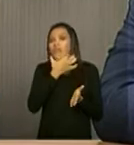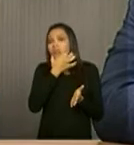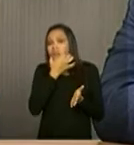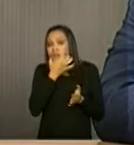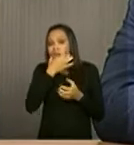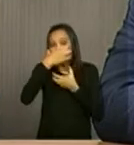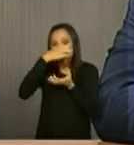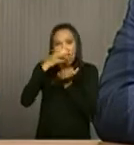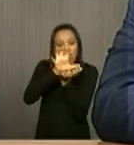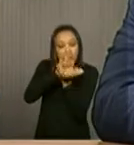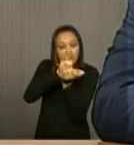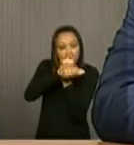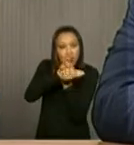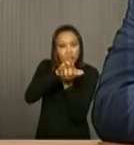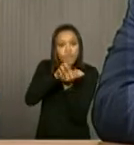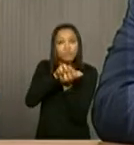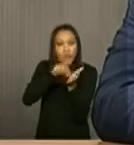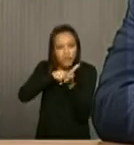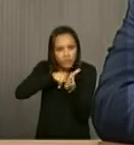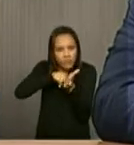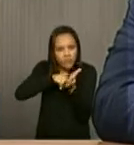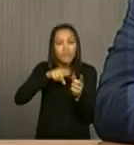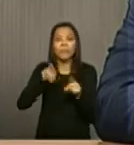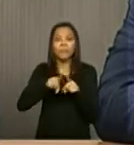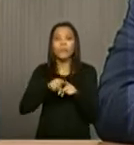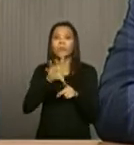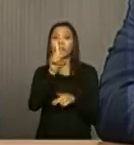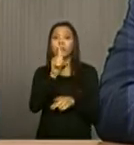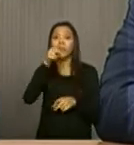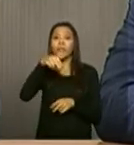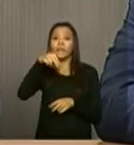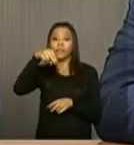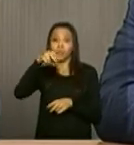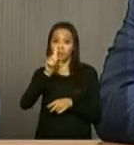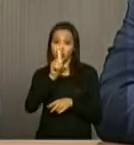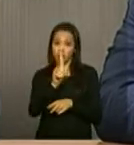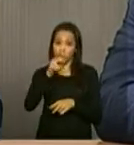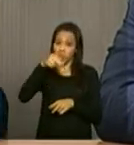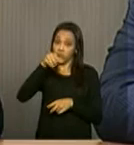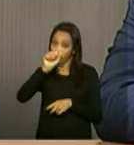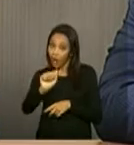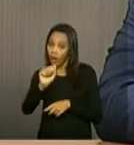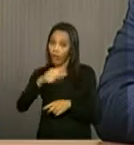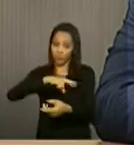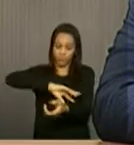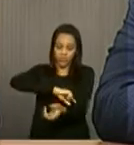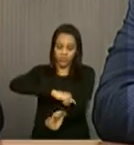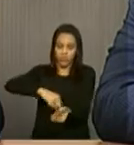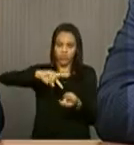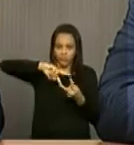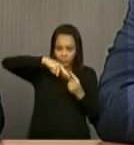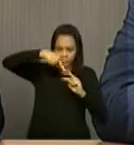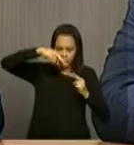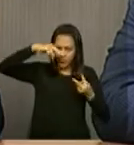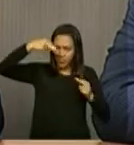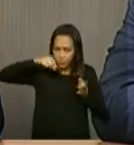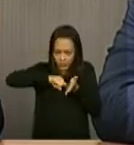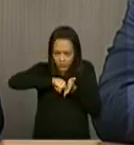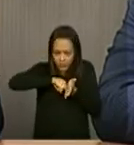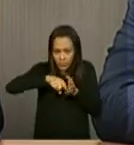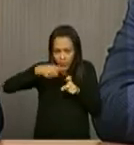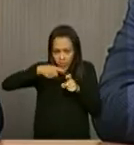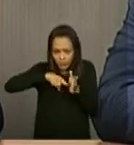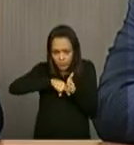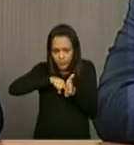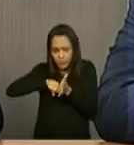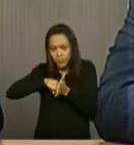de dna e combinando os exames toxicológicos então dessa forma que foi conduzido